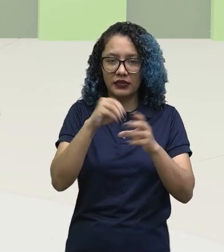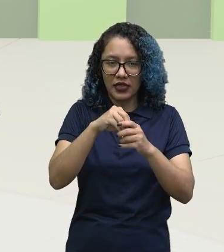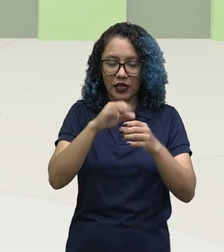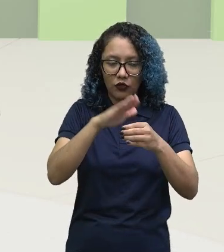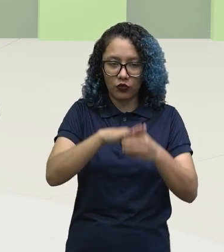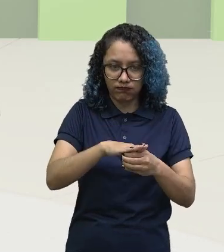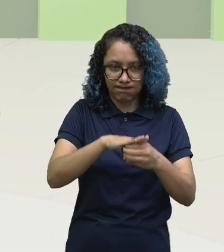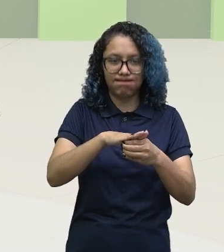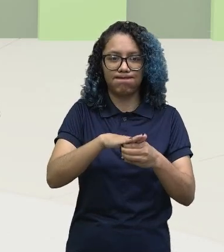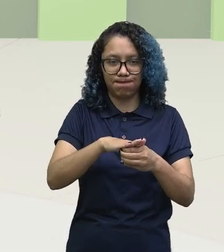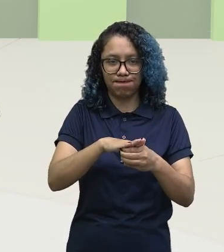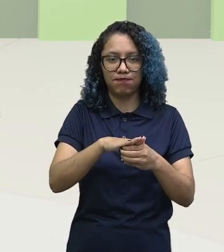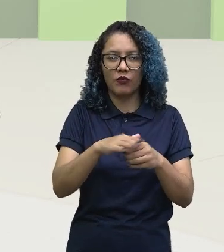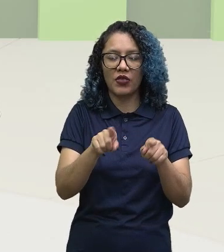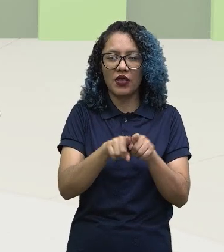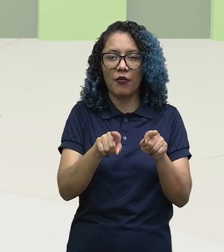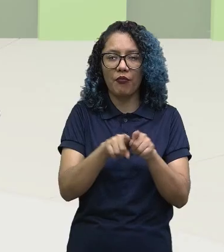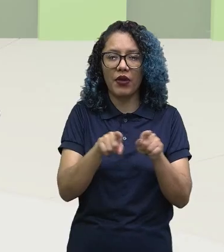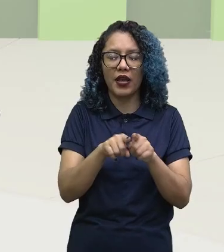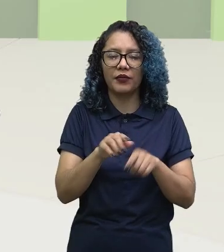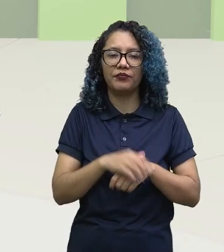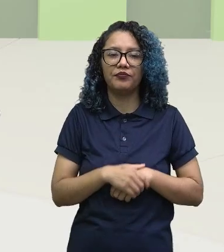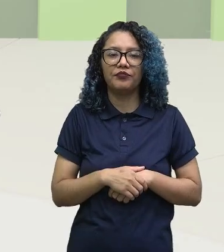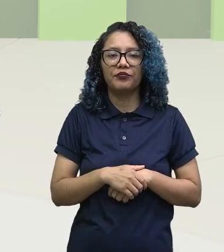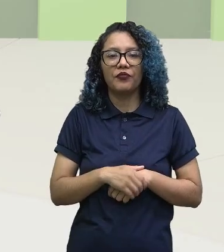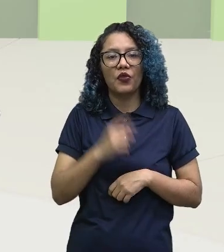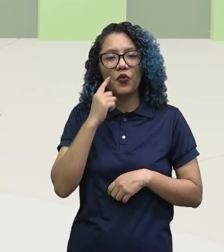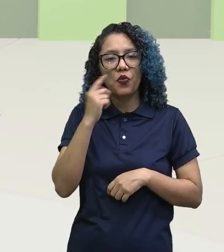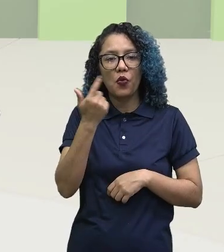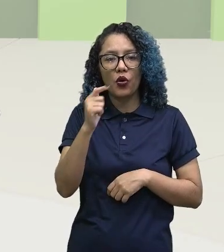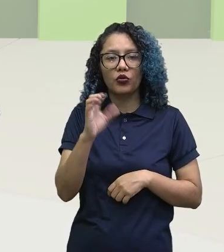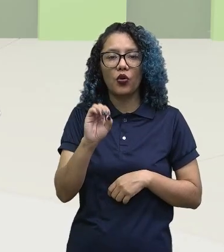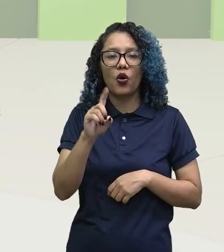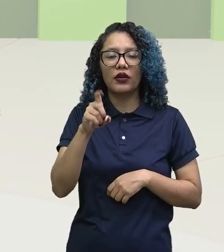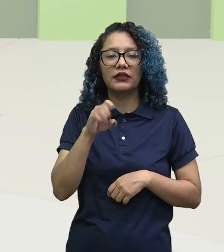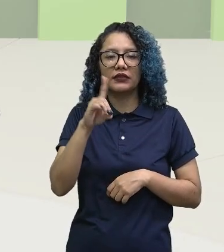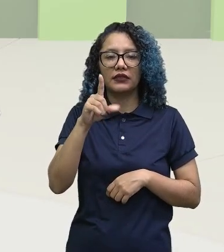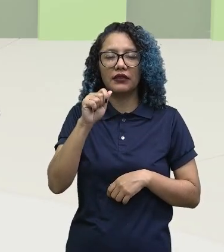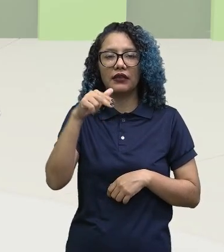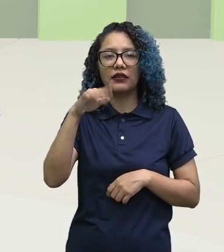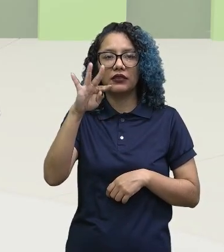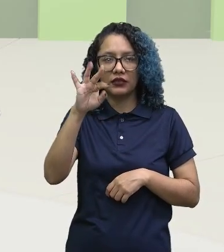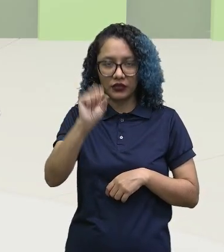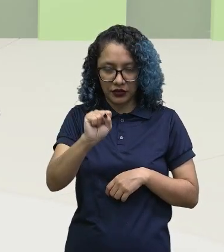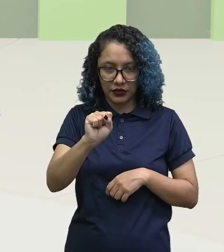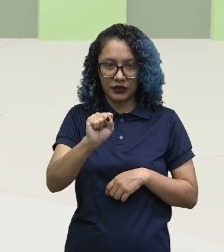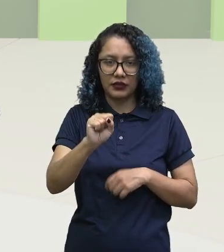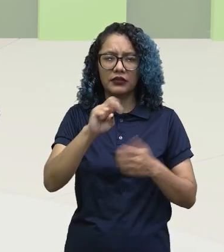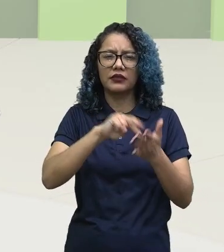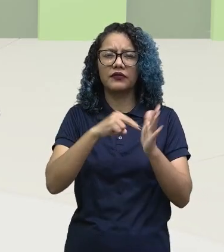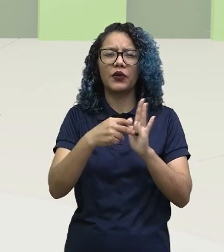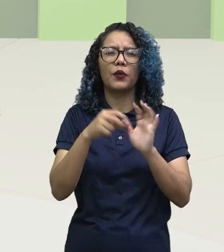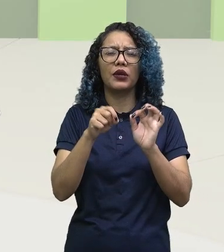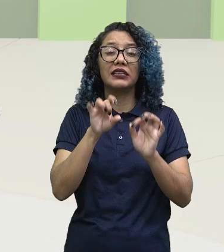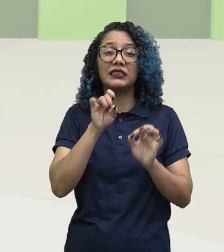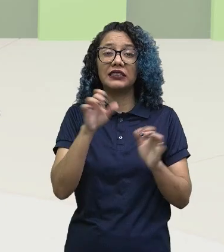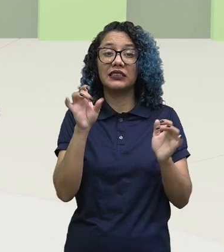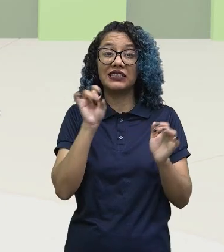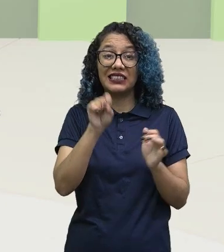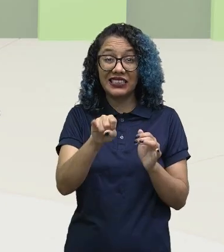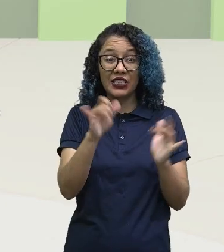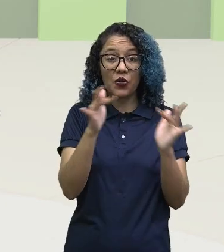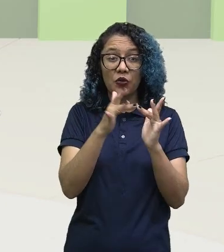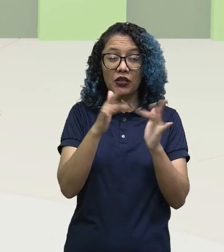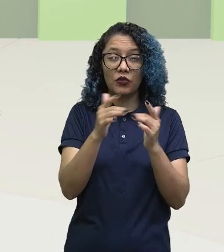oxidantes, peróxidos orgânicos. Então, note que aqui, ó, ele está falando oxidantes. Ou seja, em contato com alguma coisa, ele